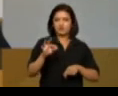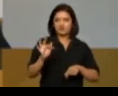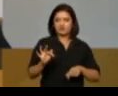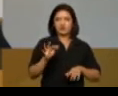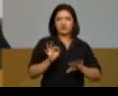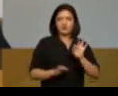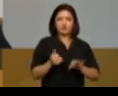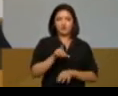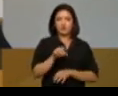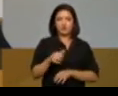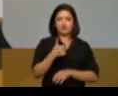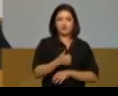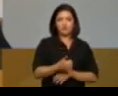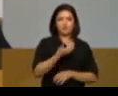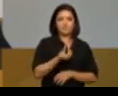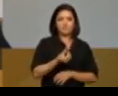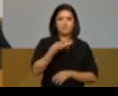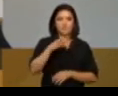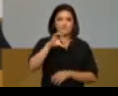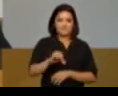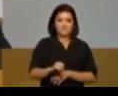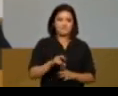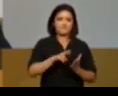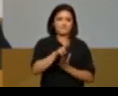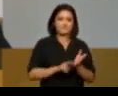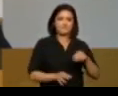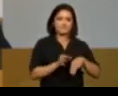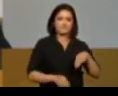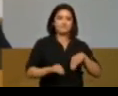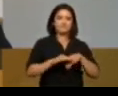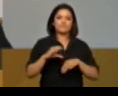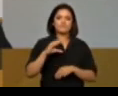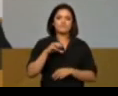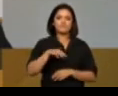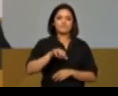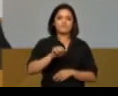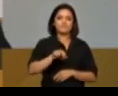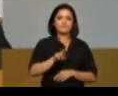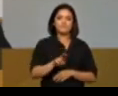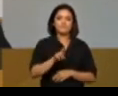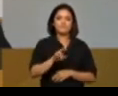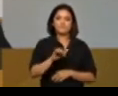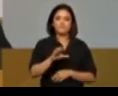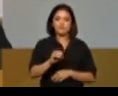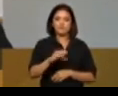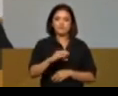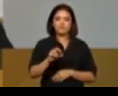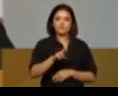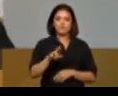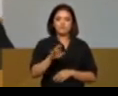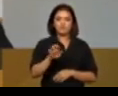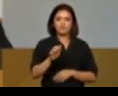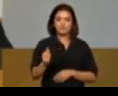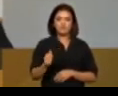da ADI 1649, de relatoria do ministro Maurício de Correia, dispõe que, entre aspas, para